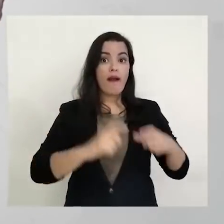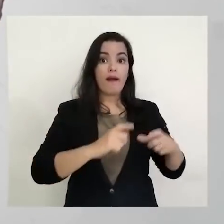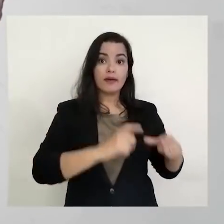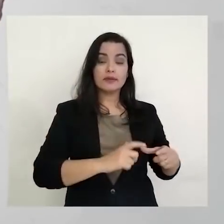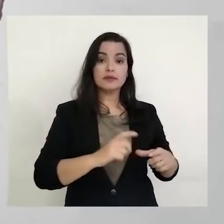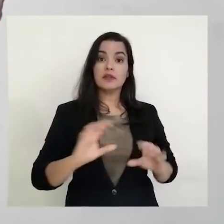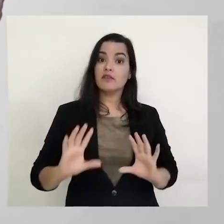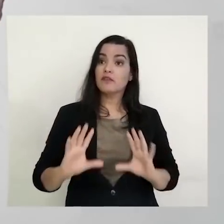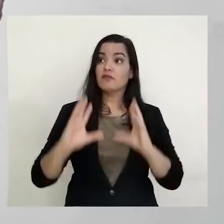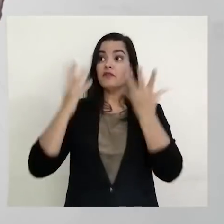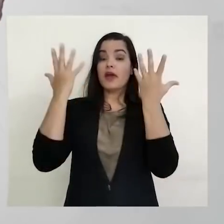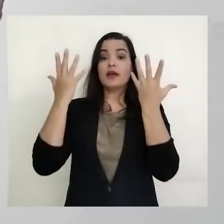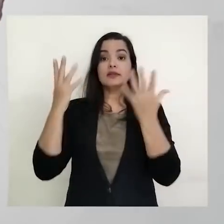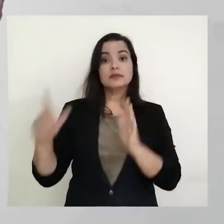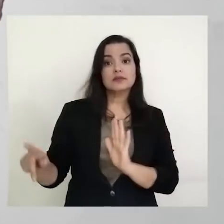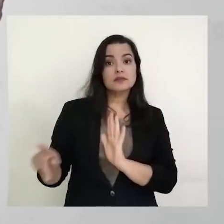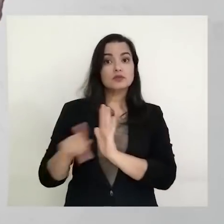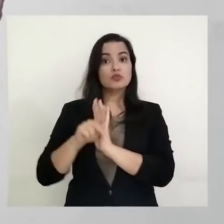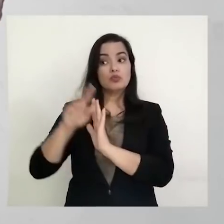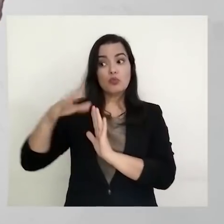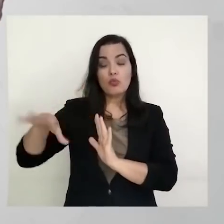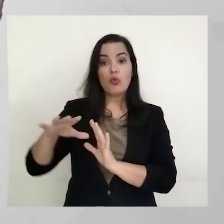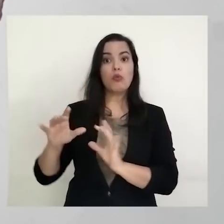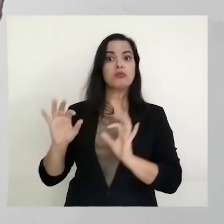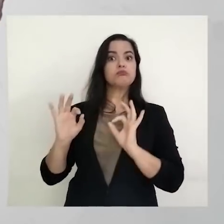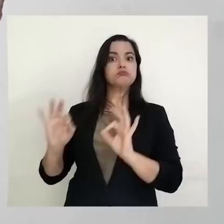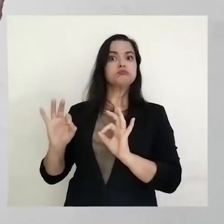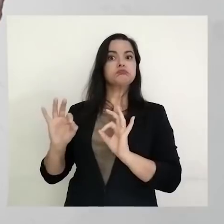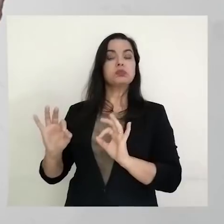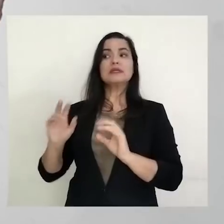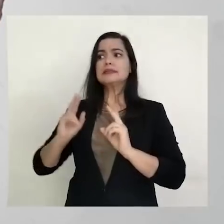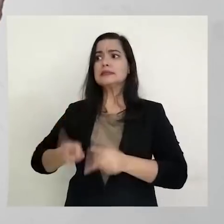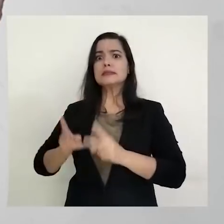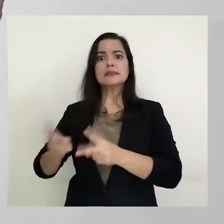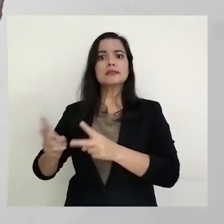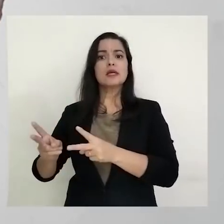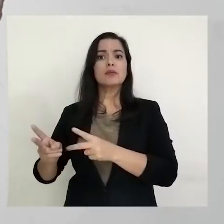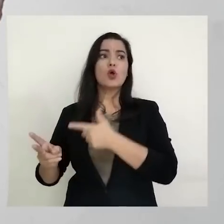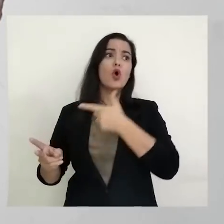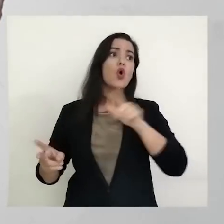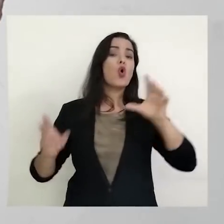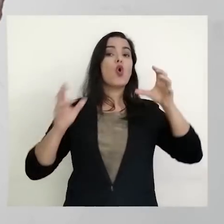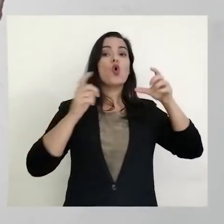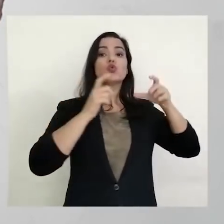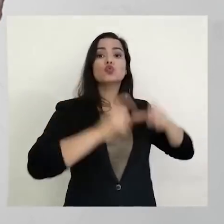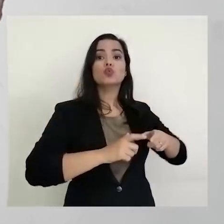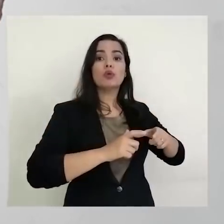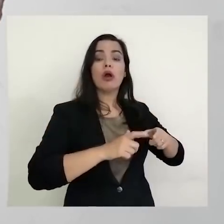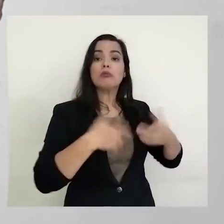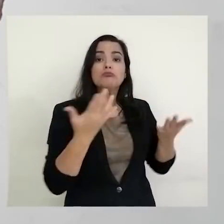muito características. Em outros locais, as pessoas nem conhecem essas manifestações.